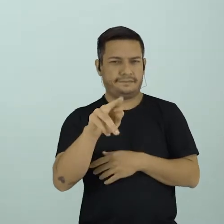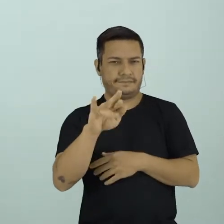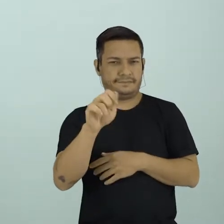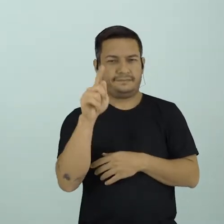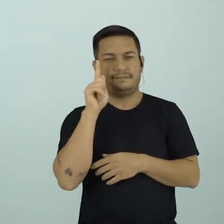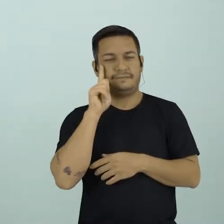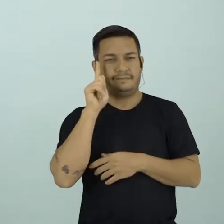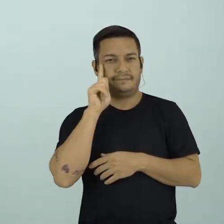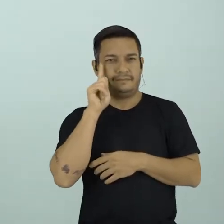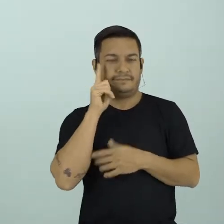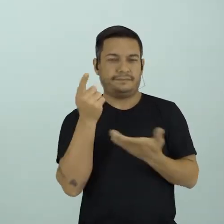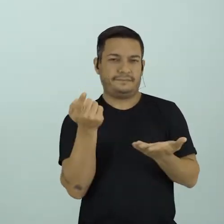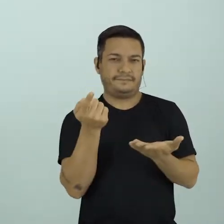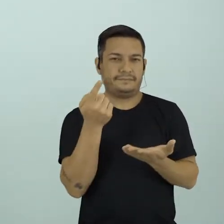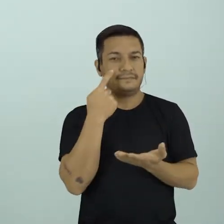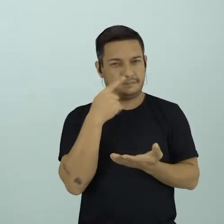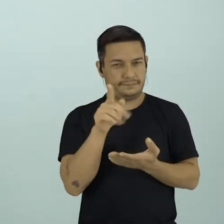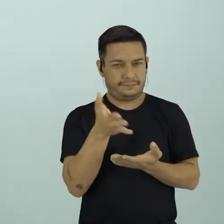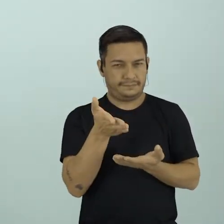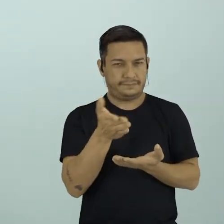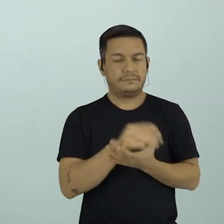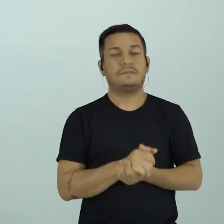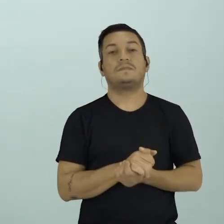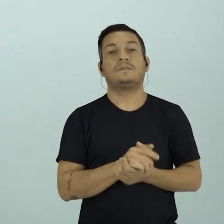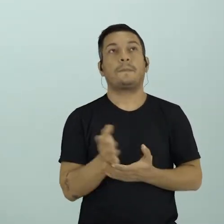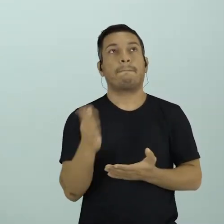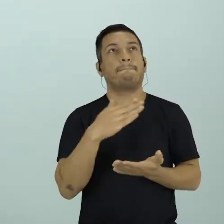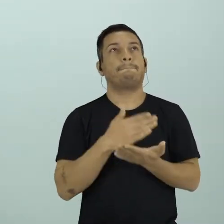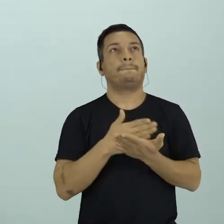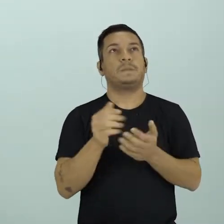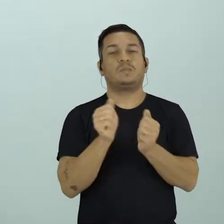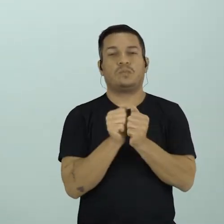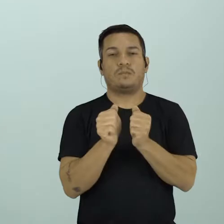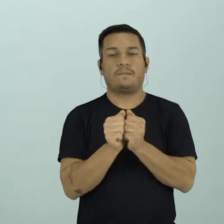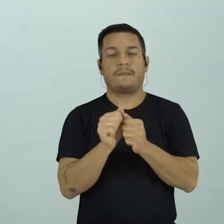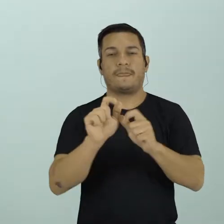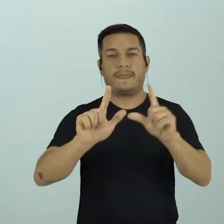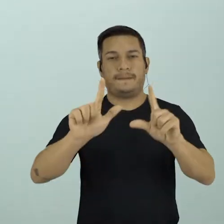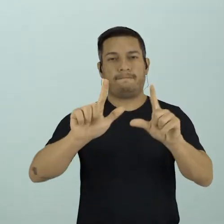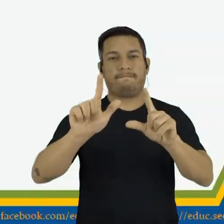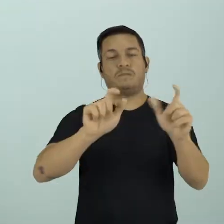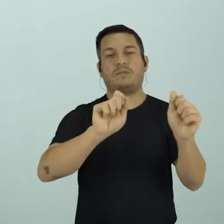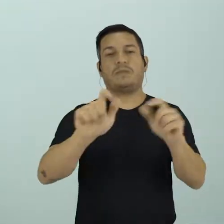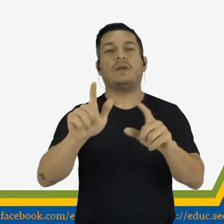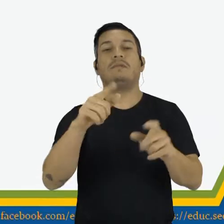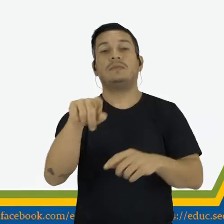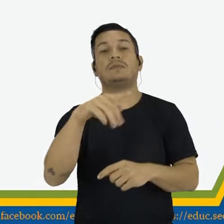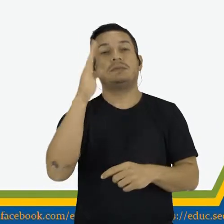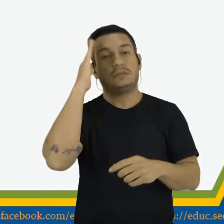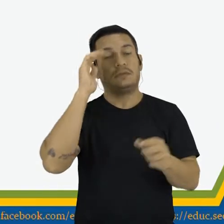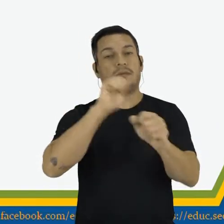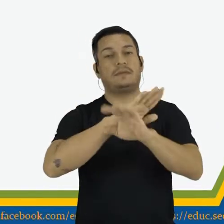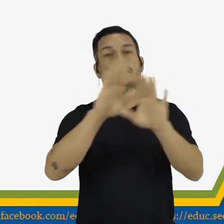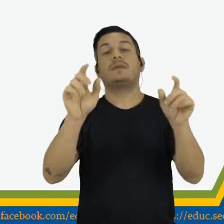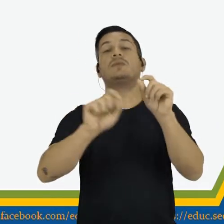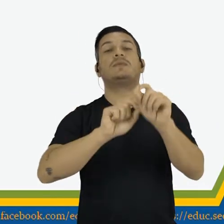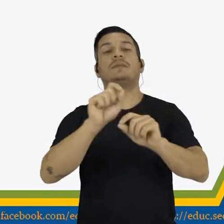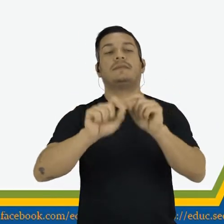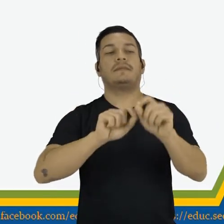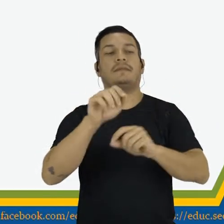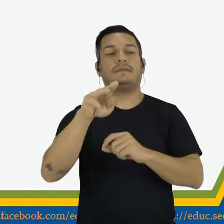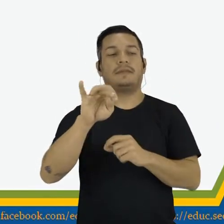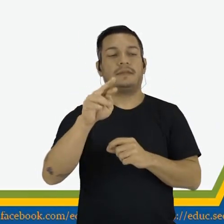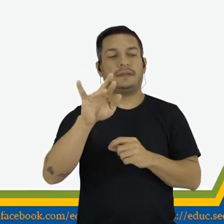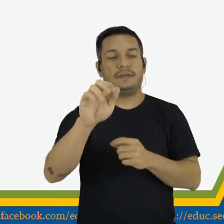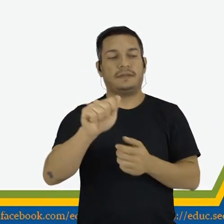seu dia a dia, ao seu redor? Vamos acompanhar comigo na tela para nós compreendermos o que é